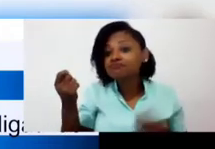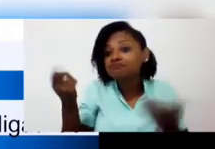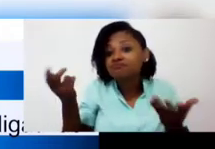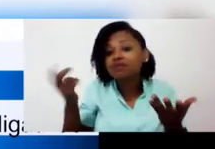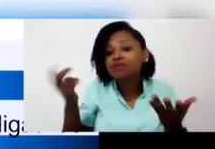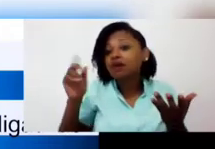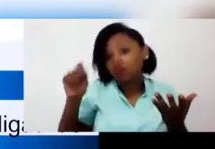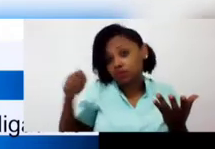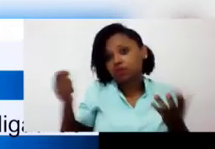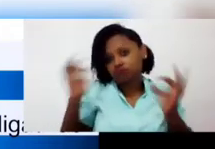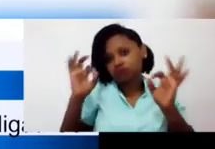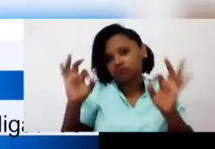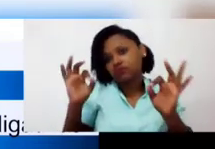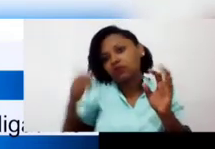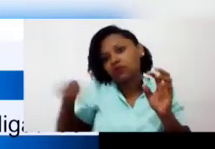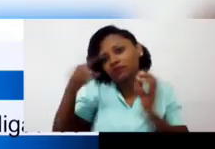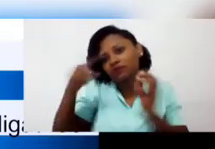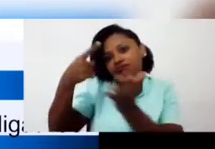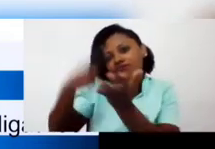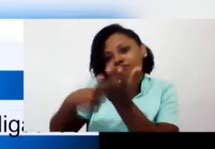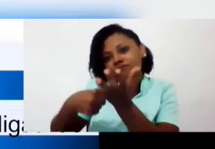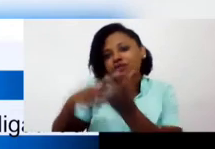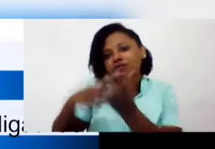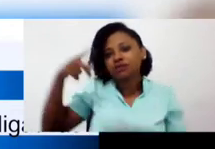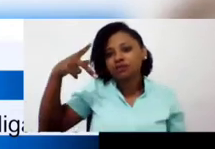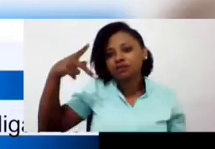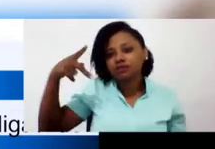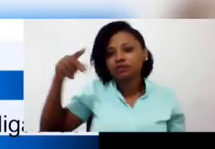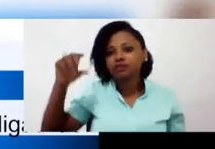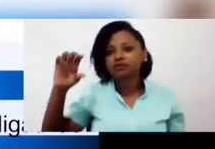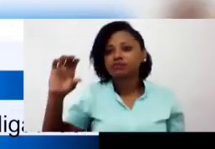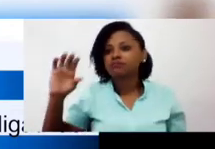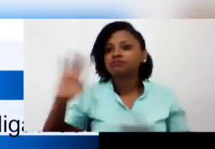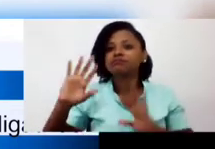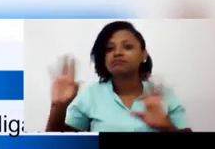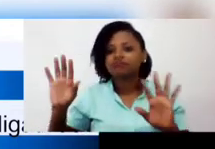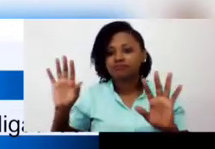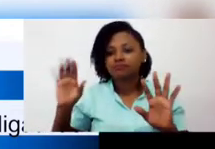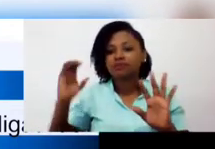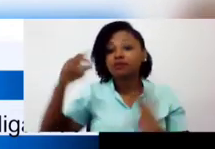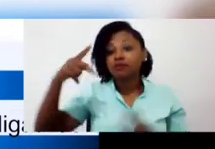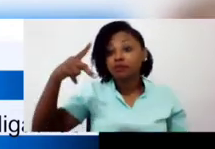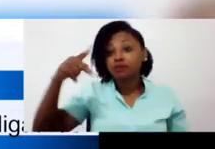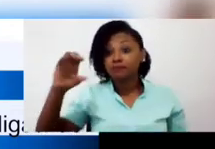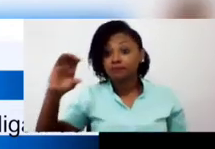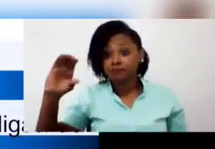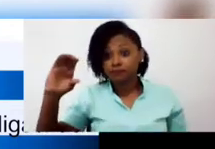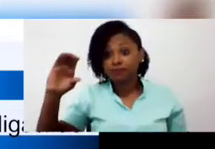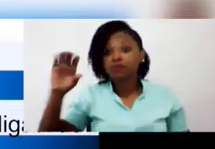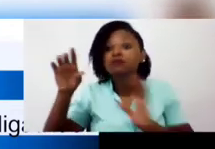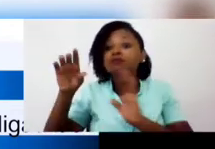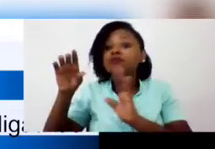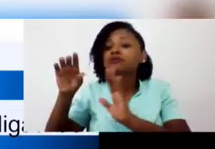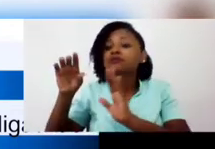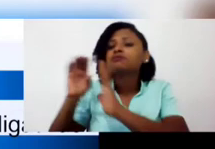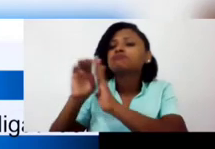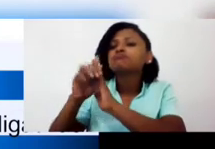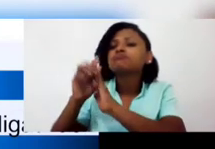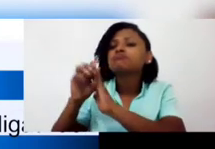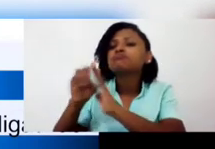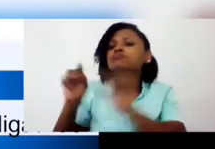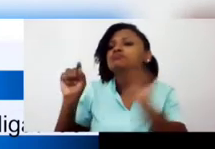Como a gente já viu em sala de aula, propriedades coligativas, só para relembrar, o que vem ser o conceito